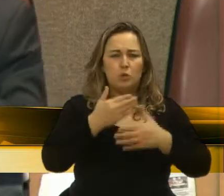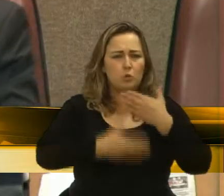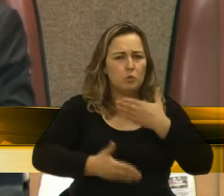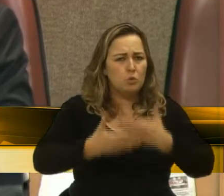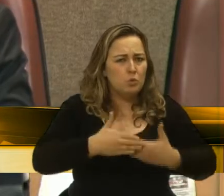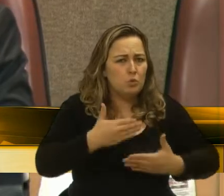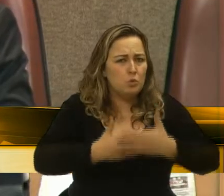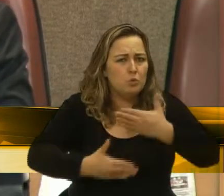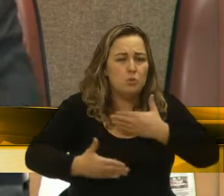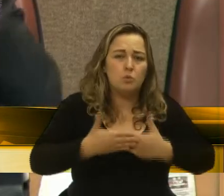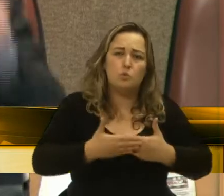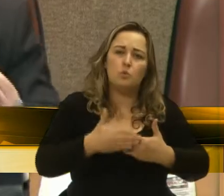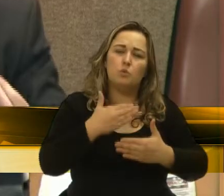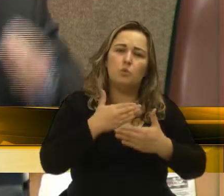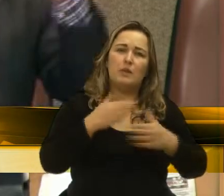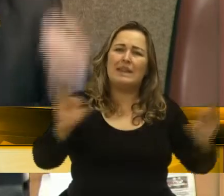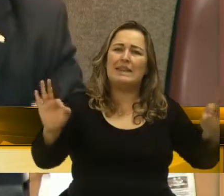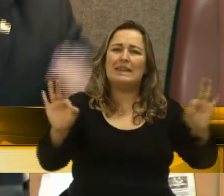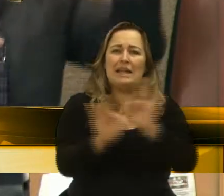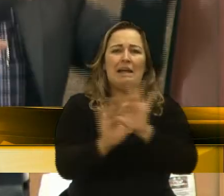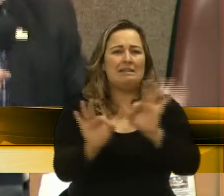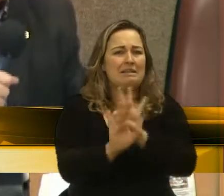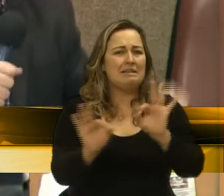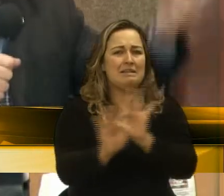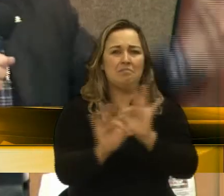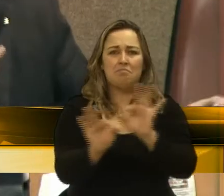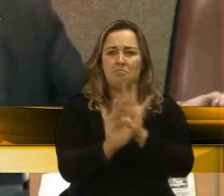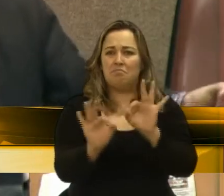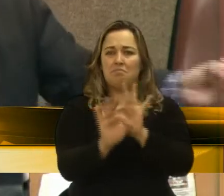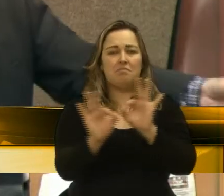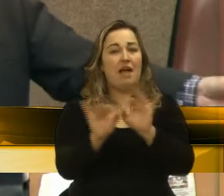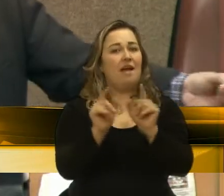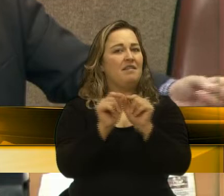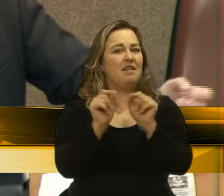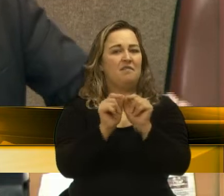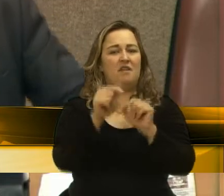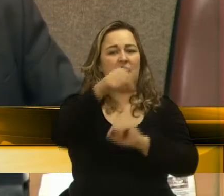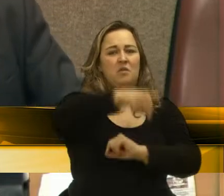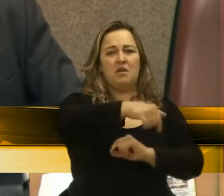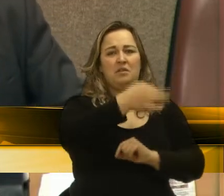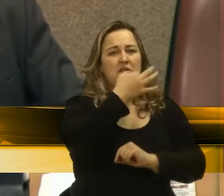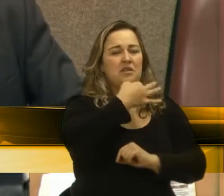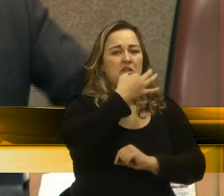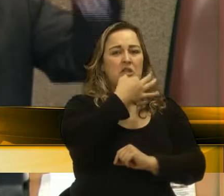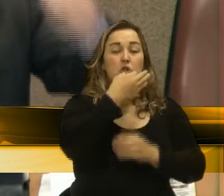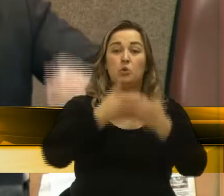ela falou, nada é feito em Caxias do Sul.